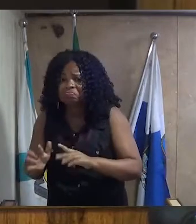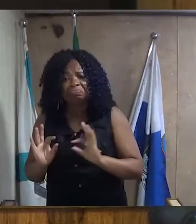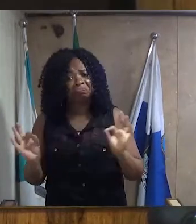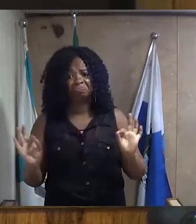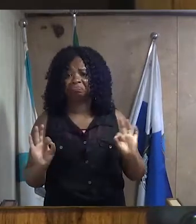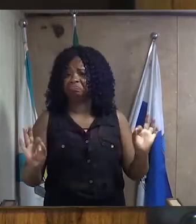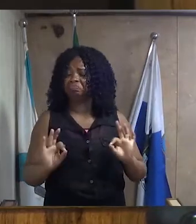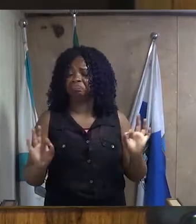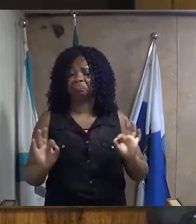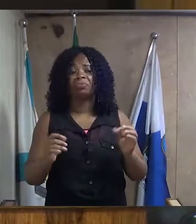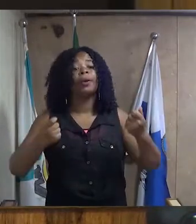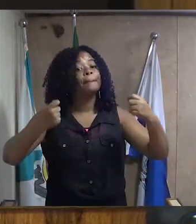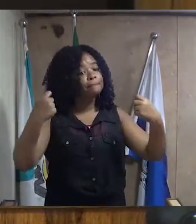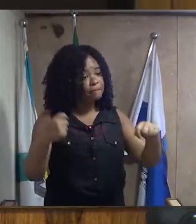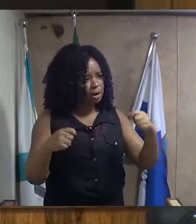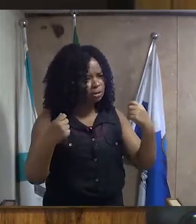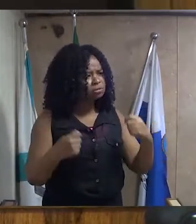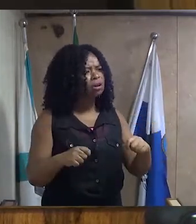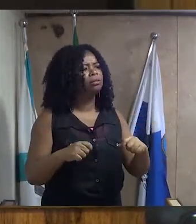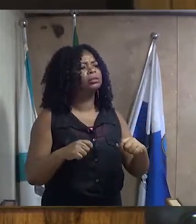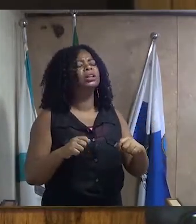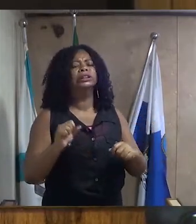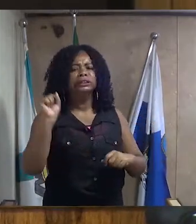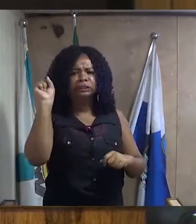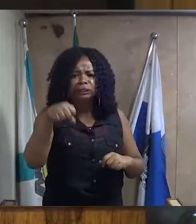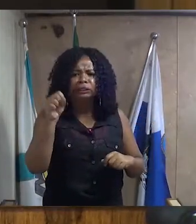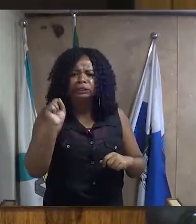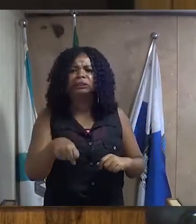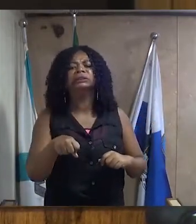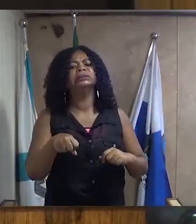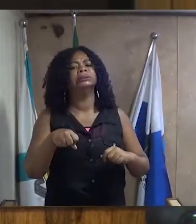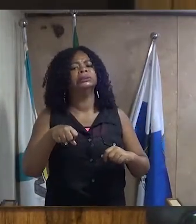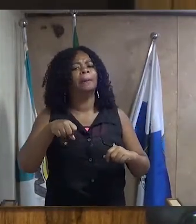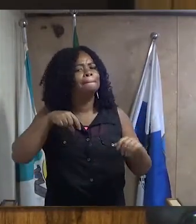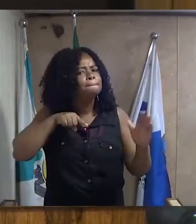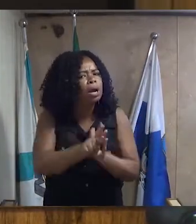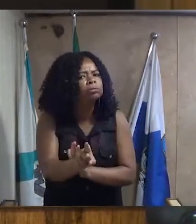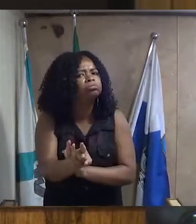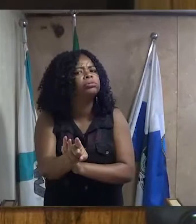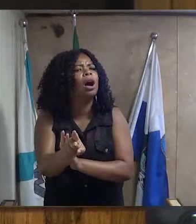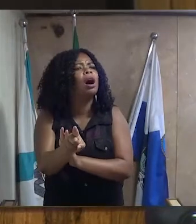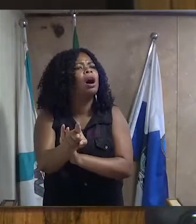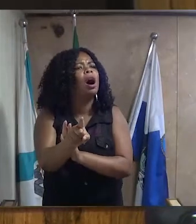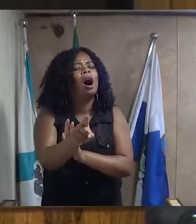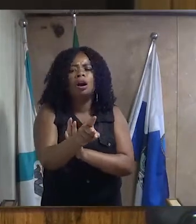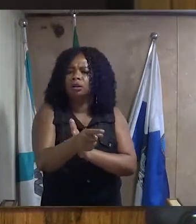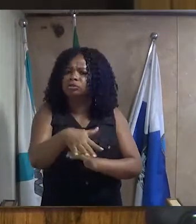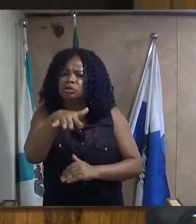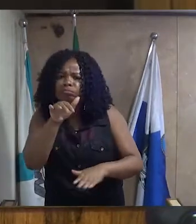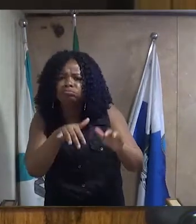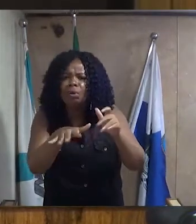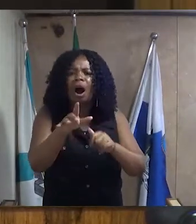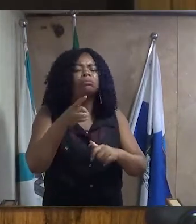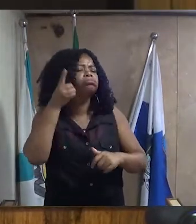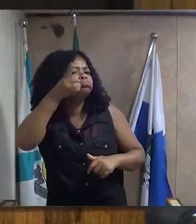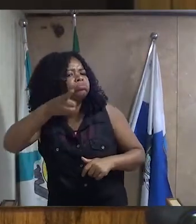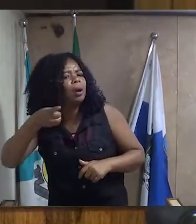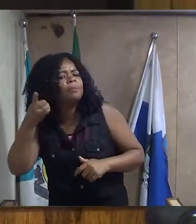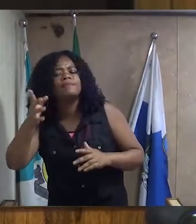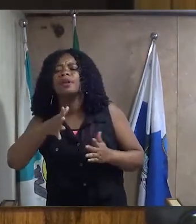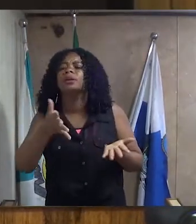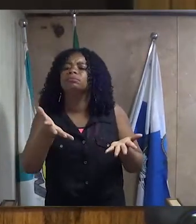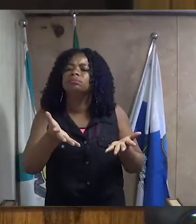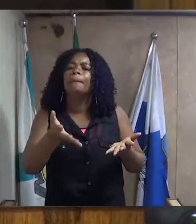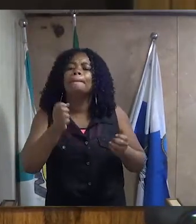Precisamos sim ir a fundo e cobrar, chamar os nossos deputados, principalmente eu